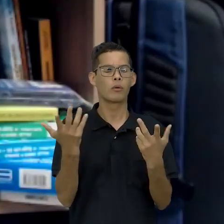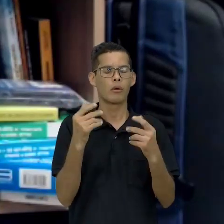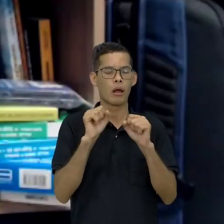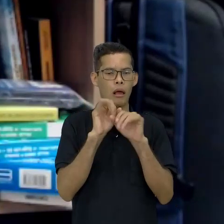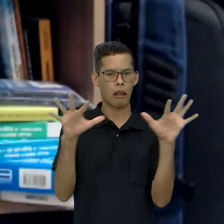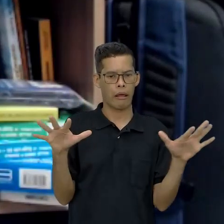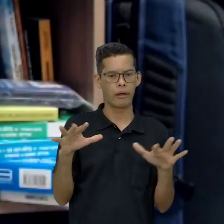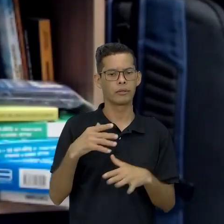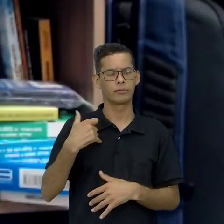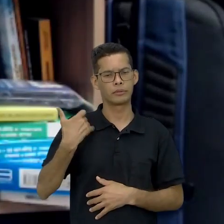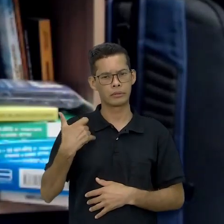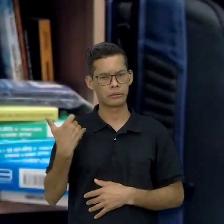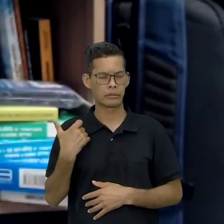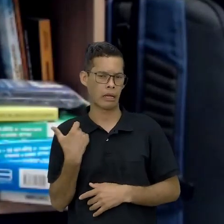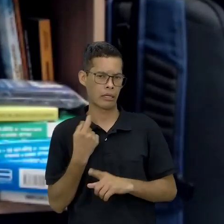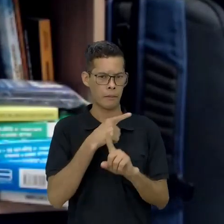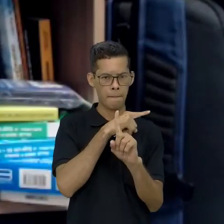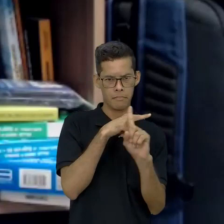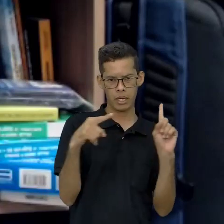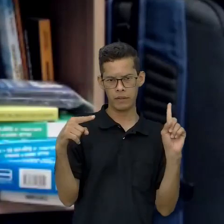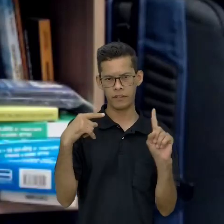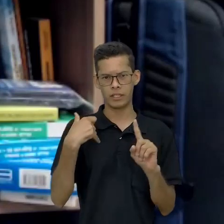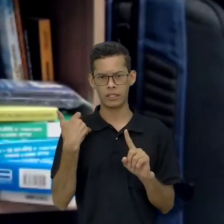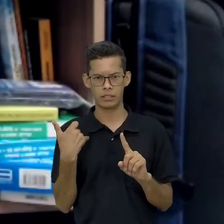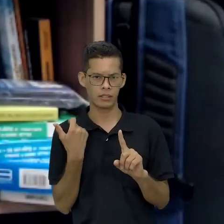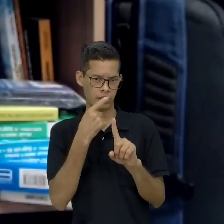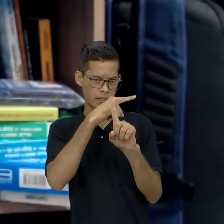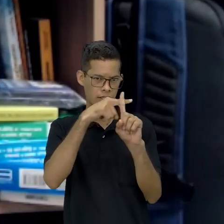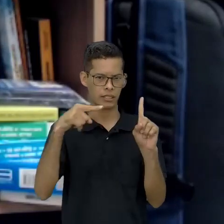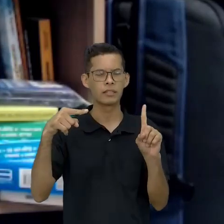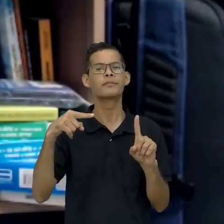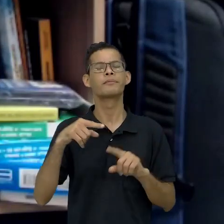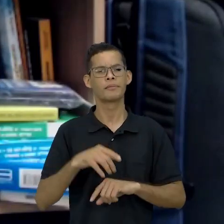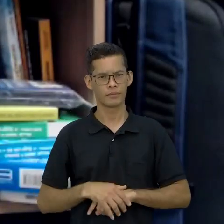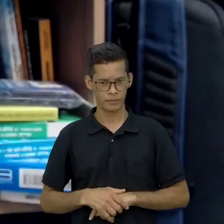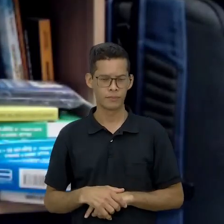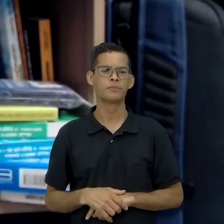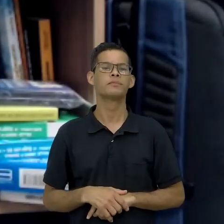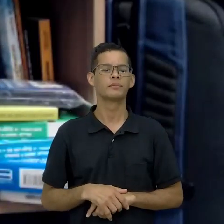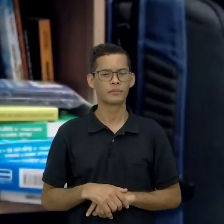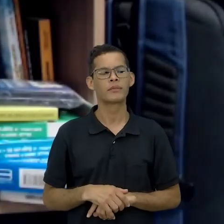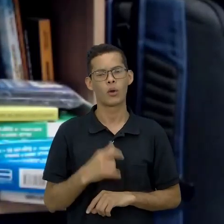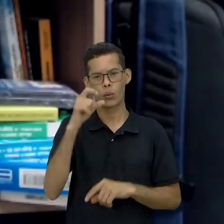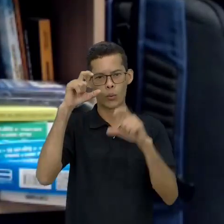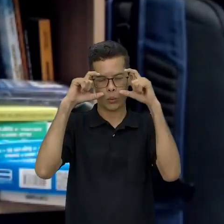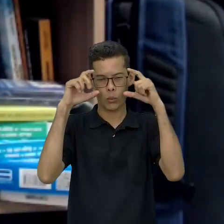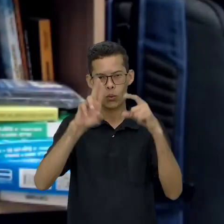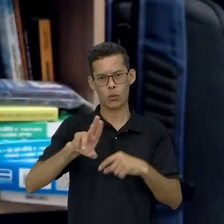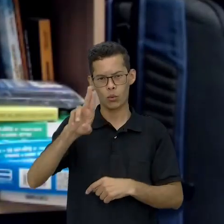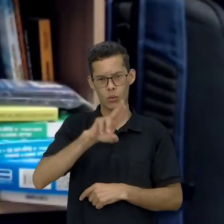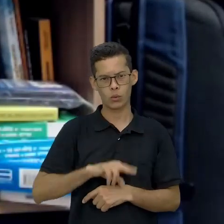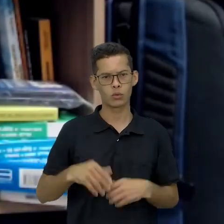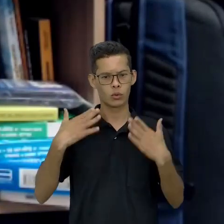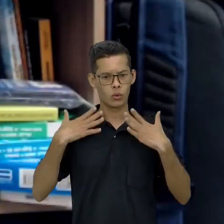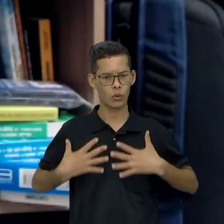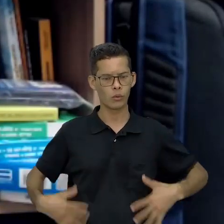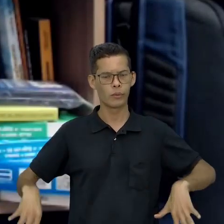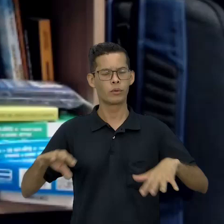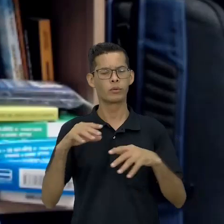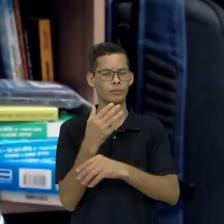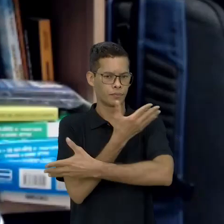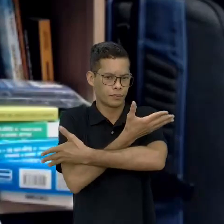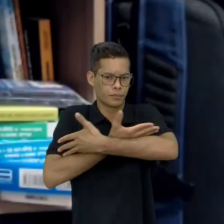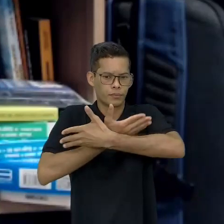de meia idade, né, eu uso óculos, né, estou com uma camiseta